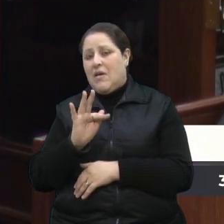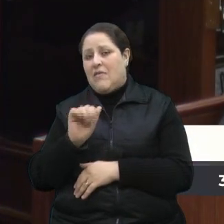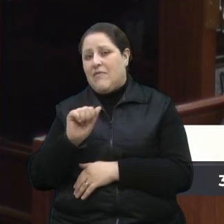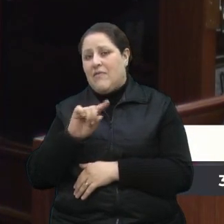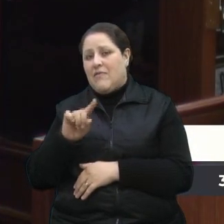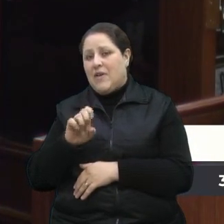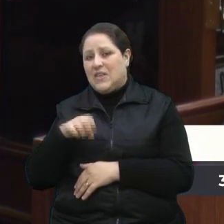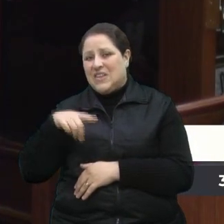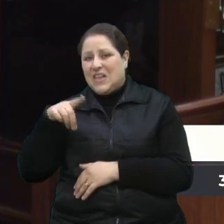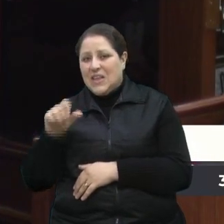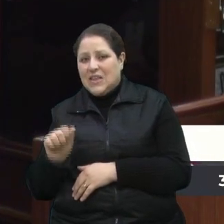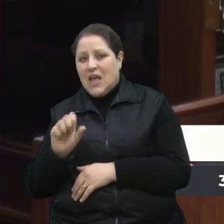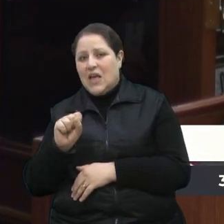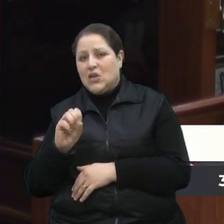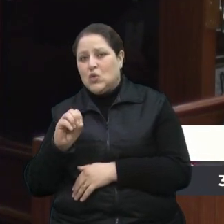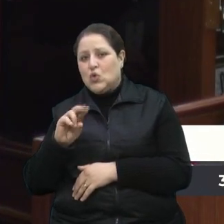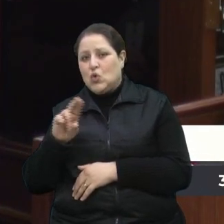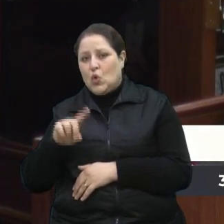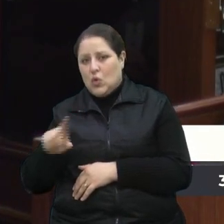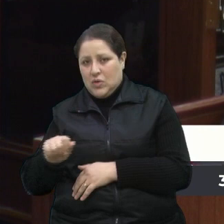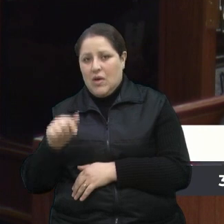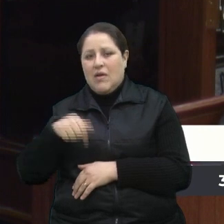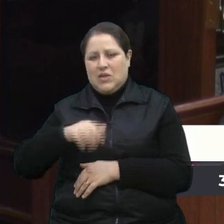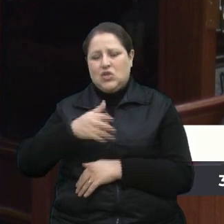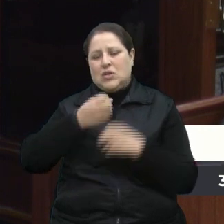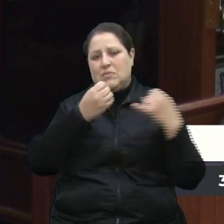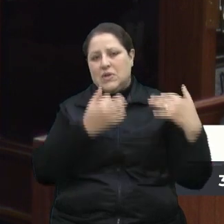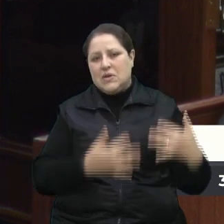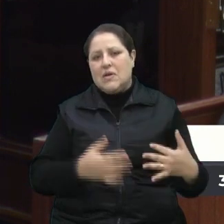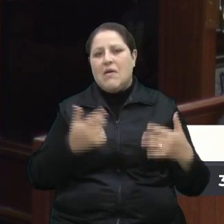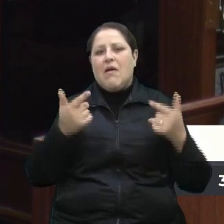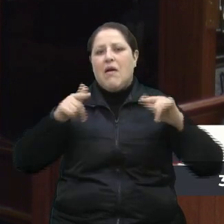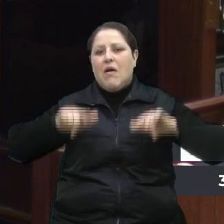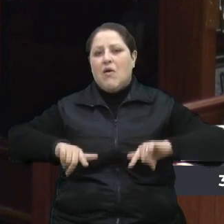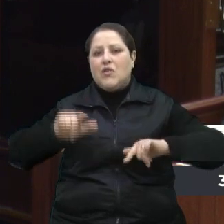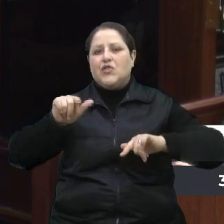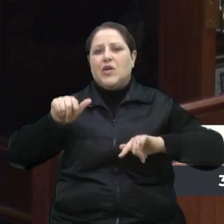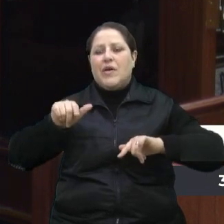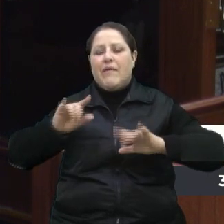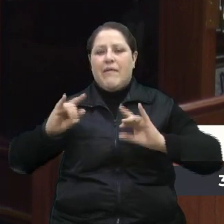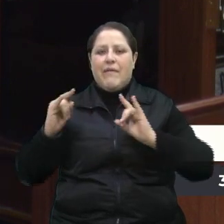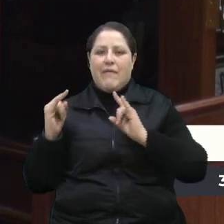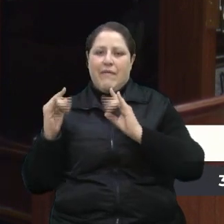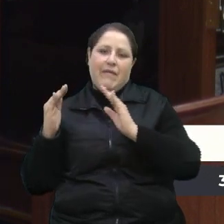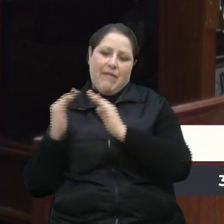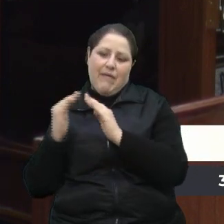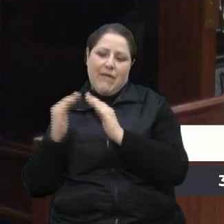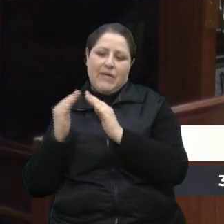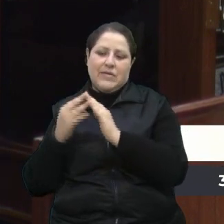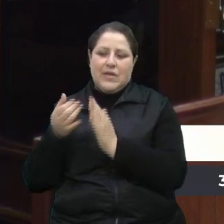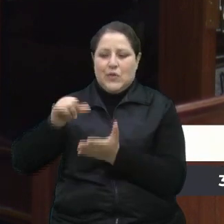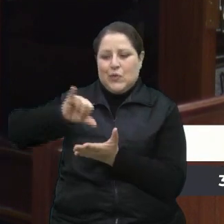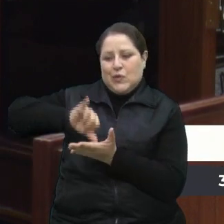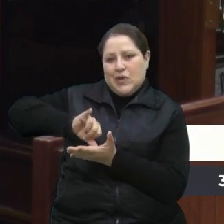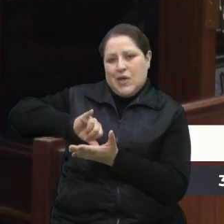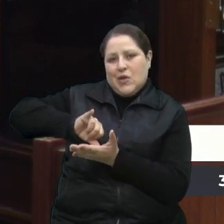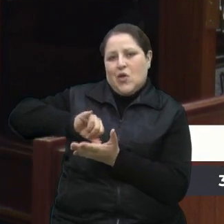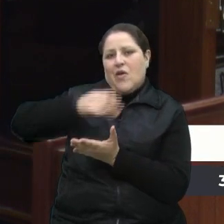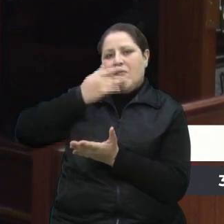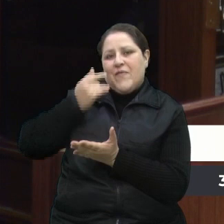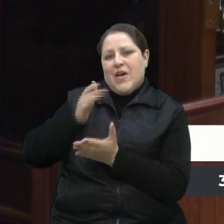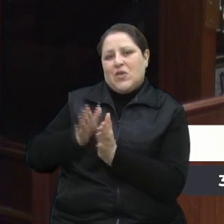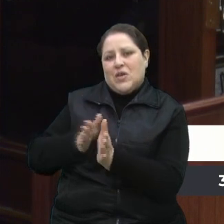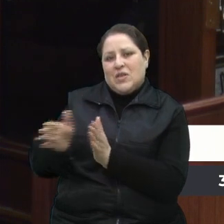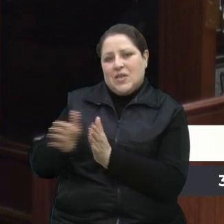casa a instalação ocorrerá em imóvel na área central de Fazenda Souza de fácil acesso com